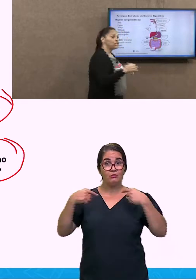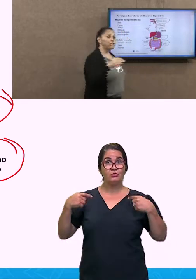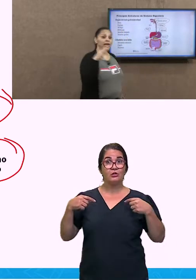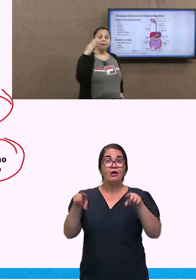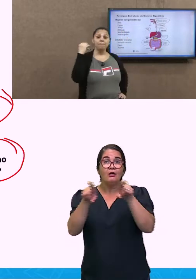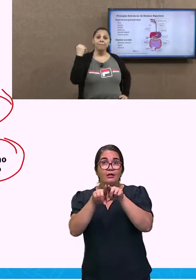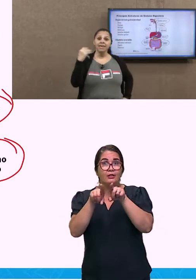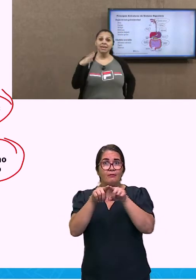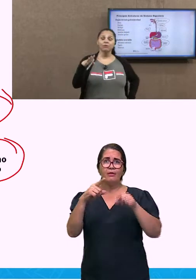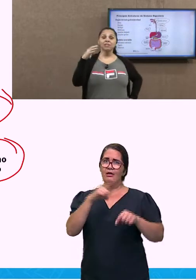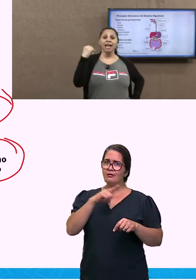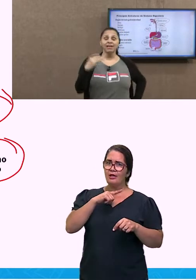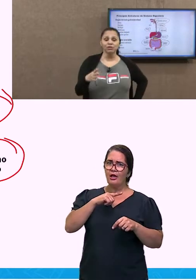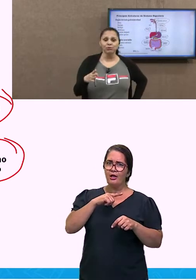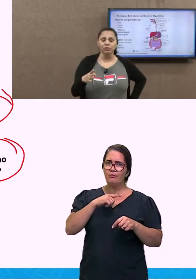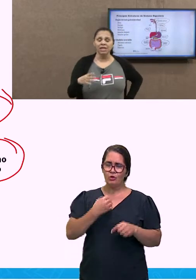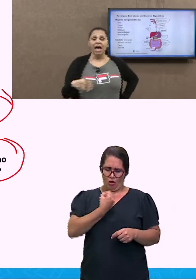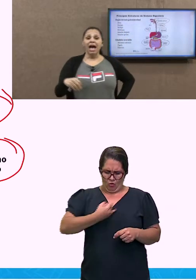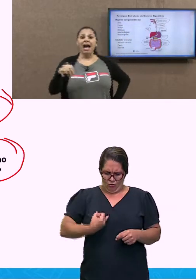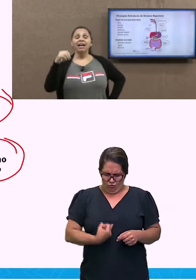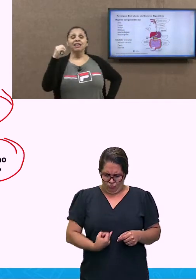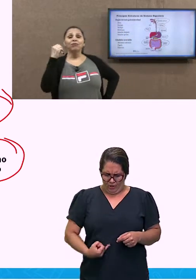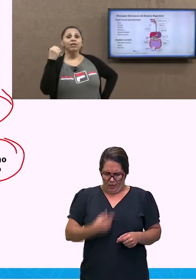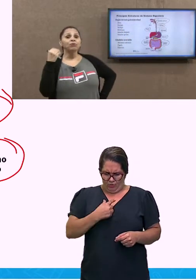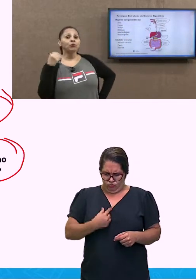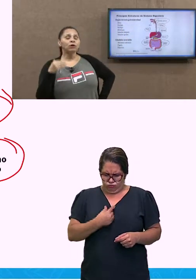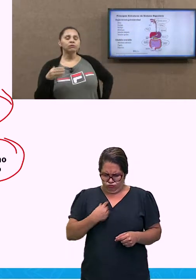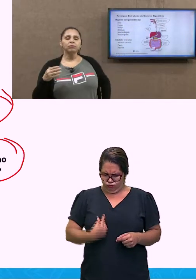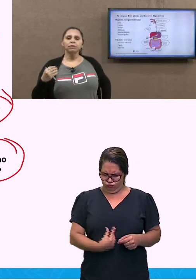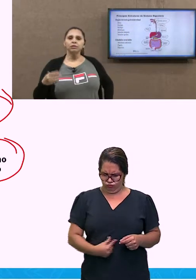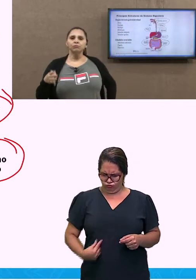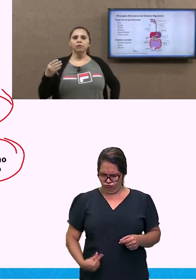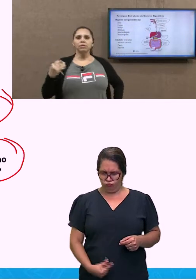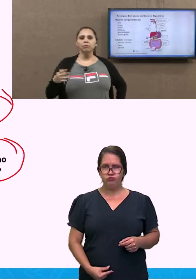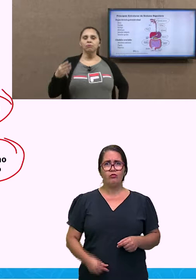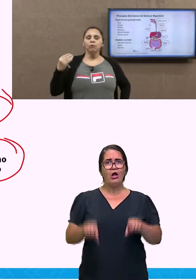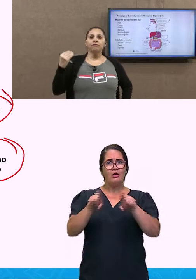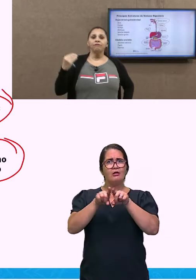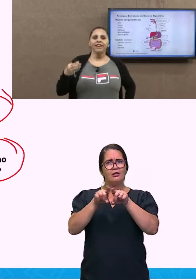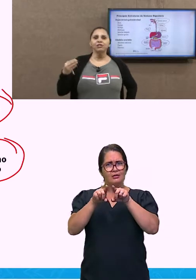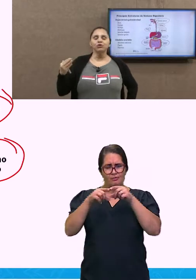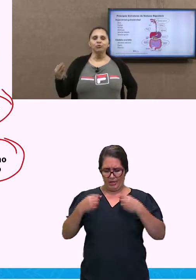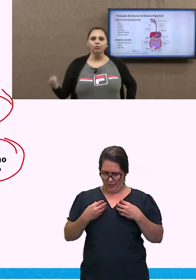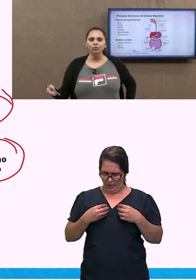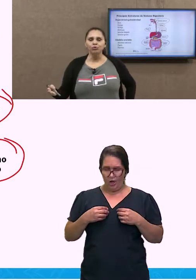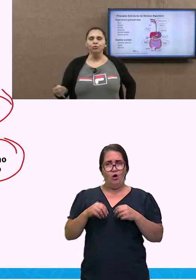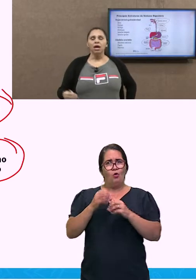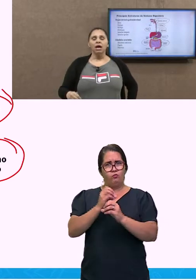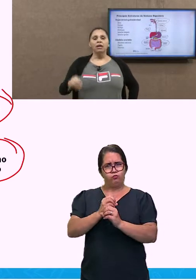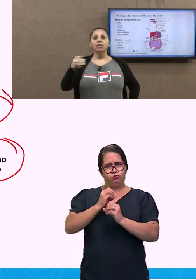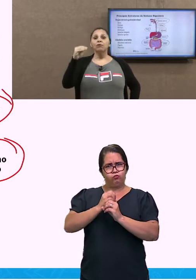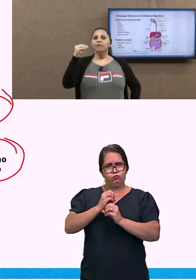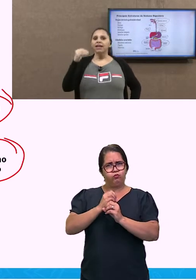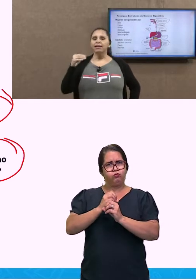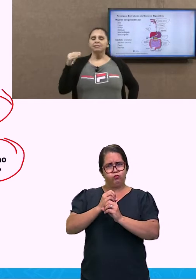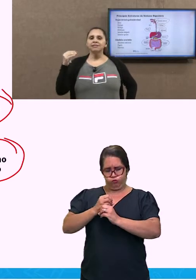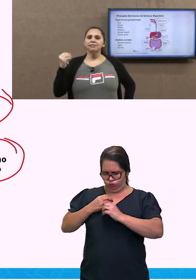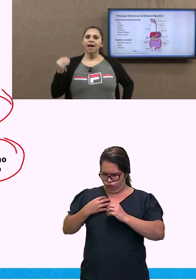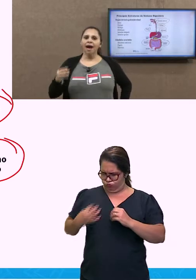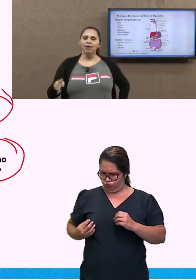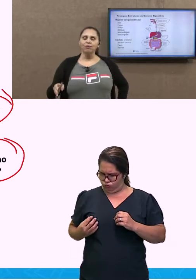onde a gente elimina os restos. Aquilo que o nosso organismo não fez uso, não